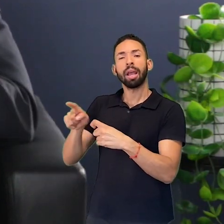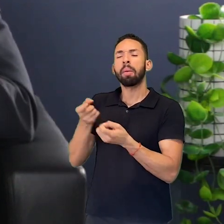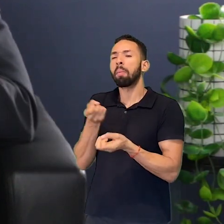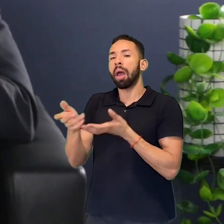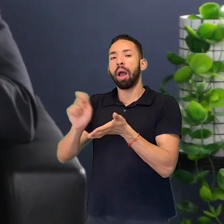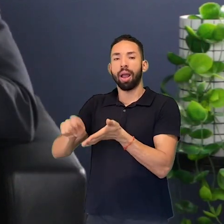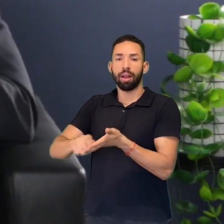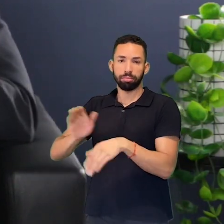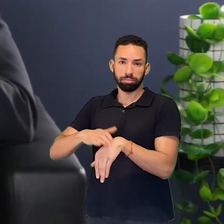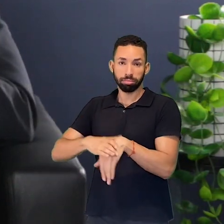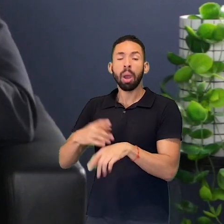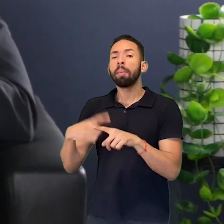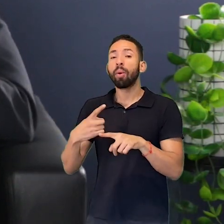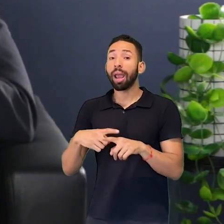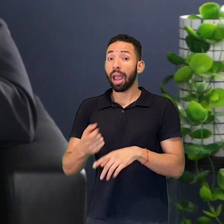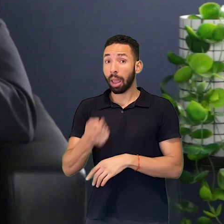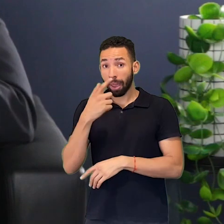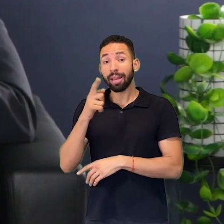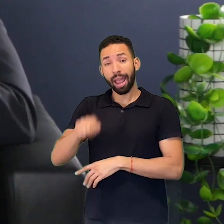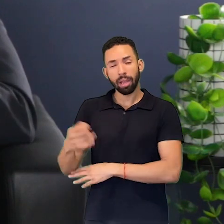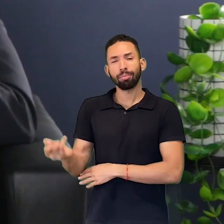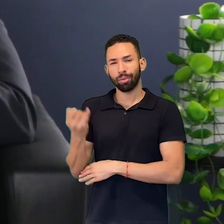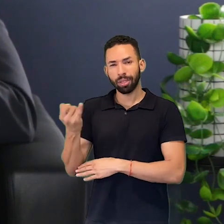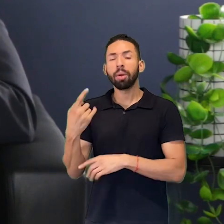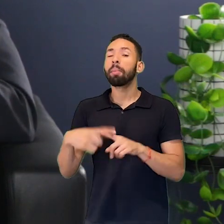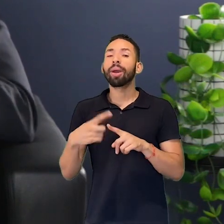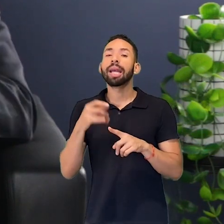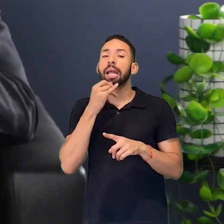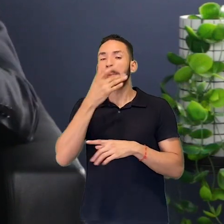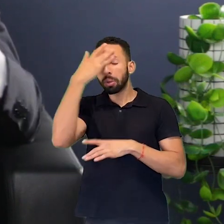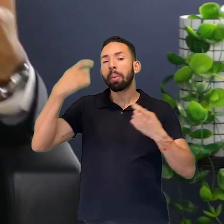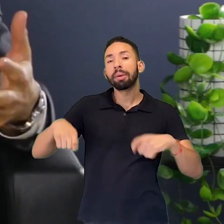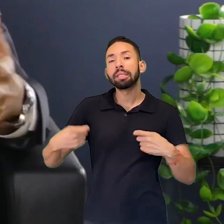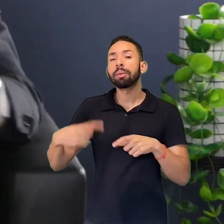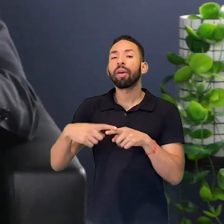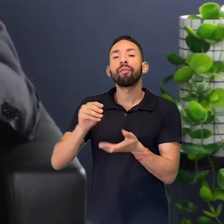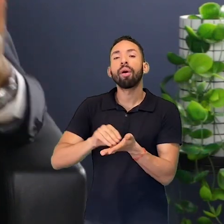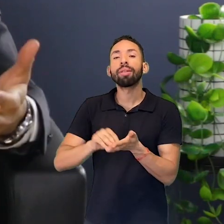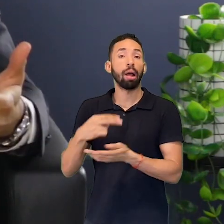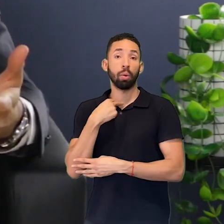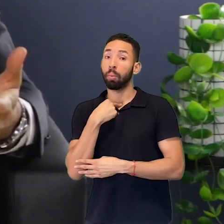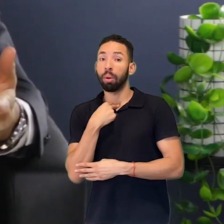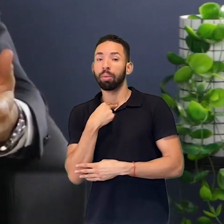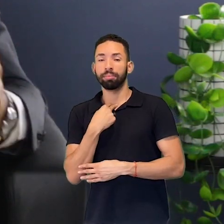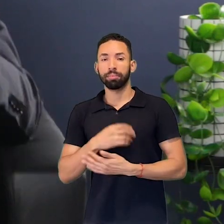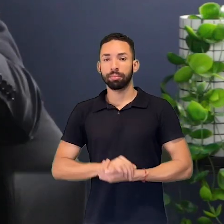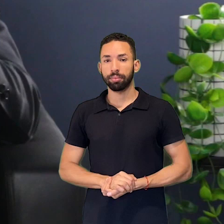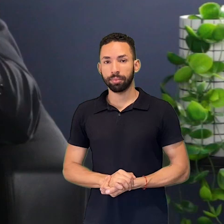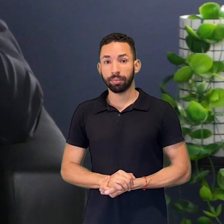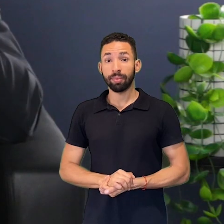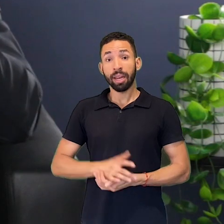e aí o médico vai preencher por que aquele medicamento é imprescindível para aquele caso, ou seja, por que ele é necessário, porque ele não pode faltar naquele